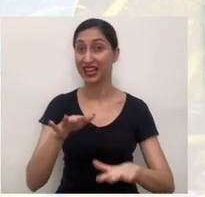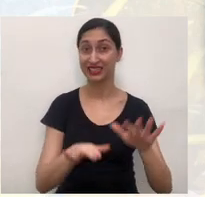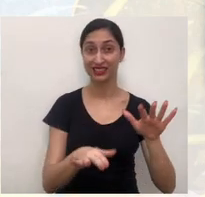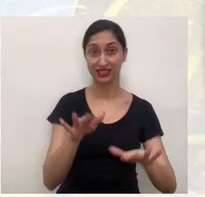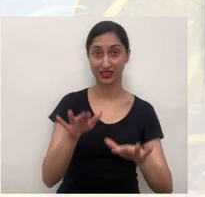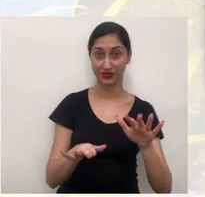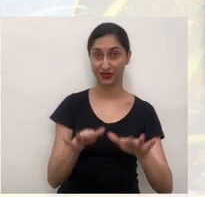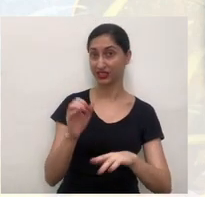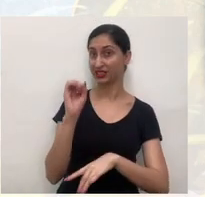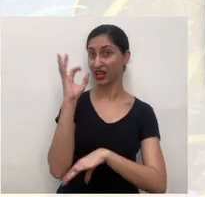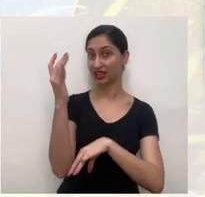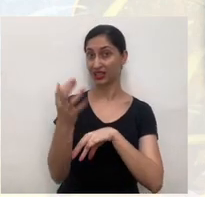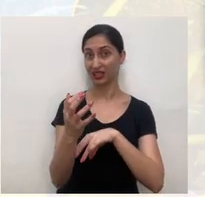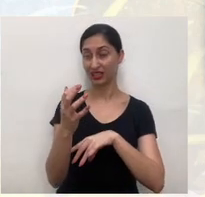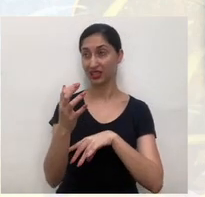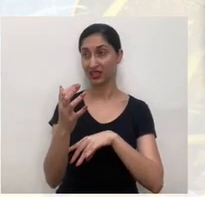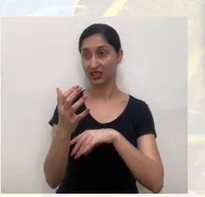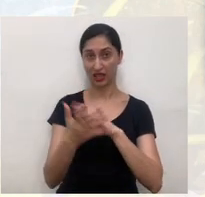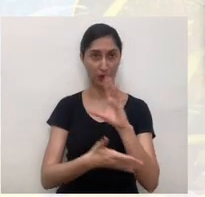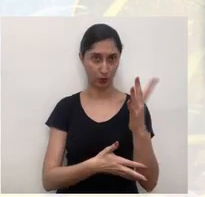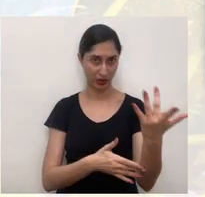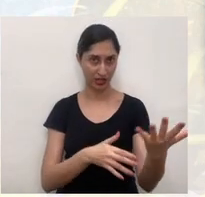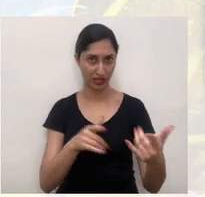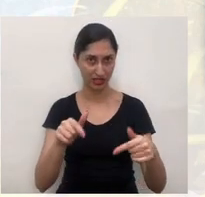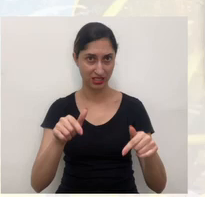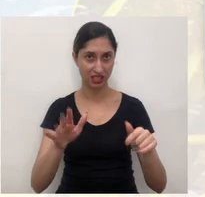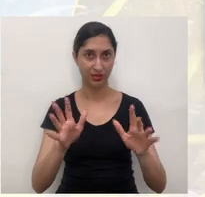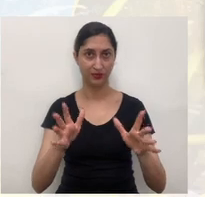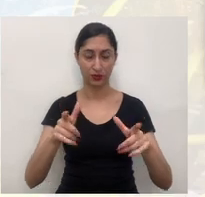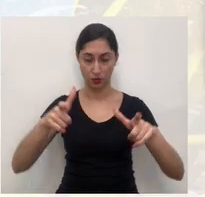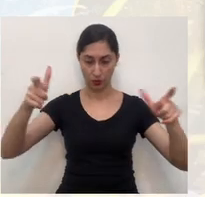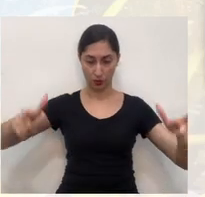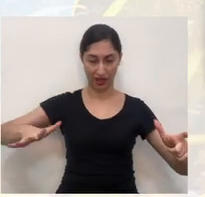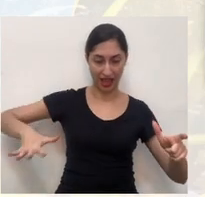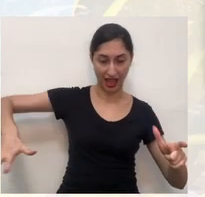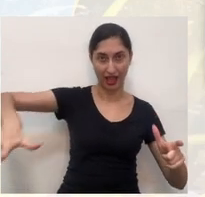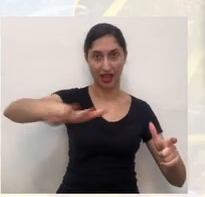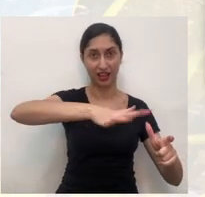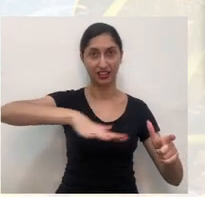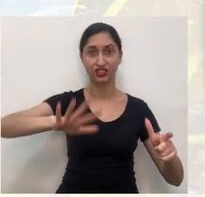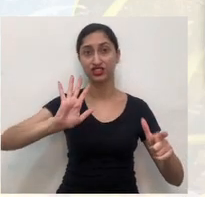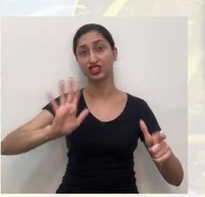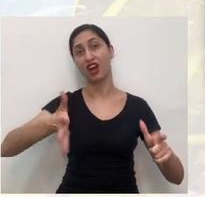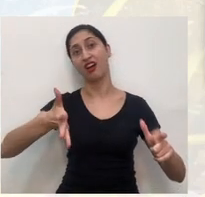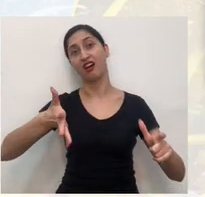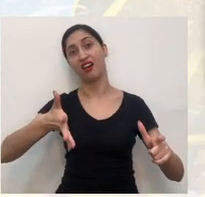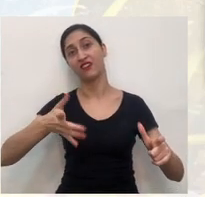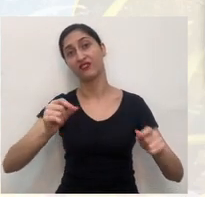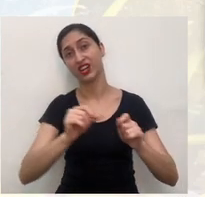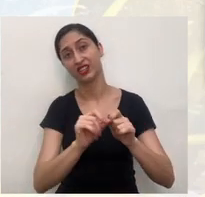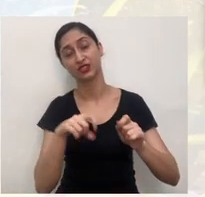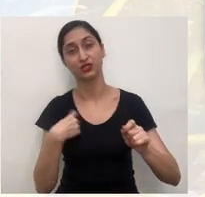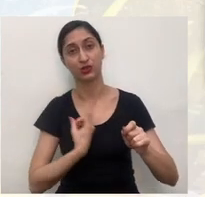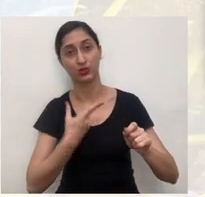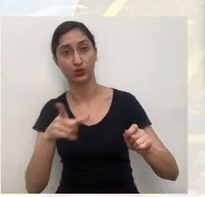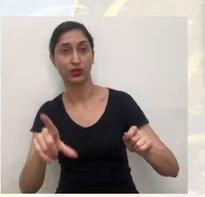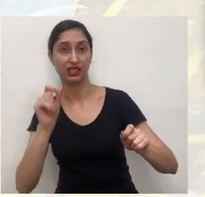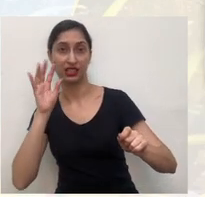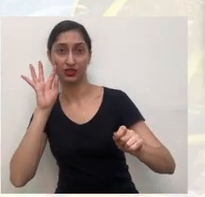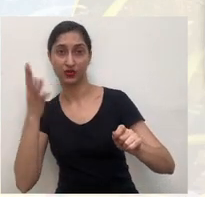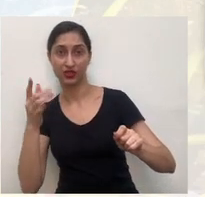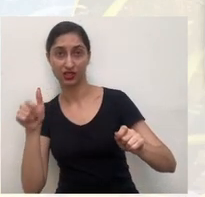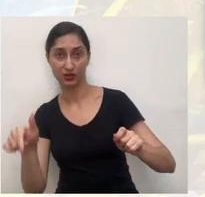própria natureza do terreno sugere a adoção de uma solução ou de outra. Então, um